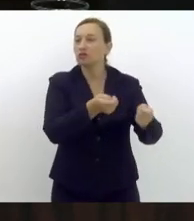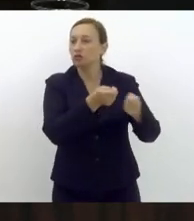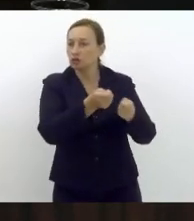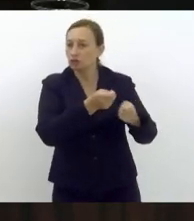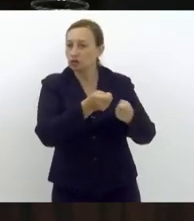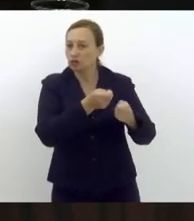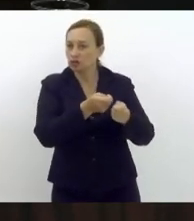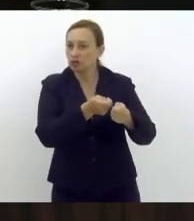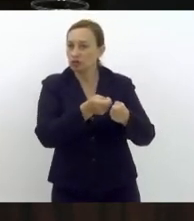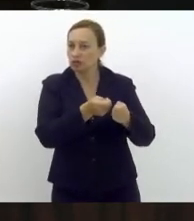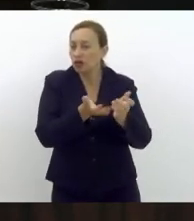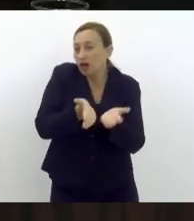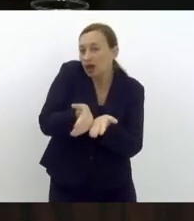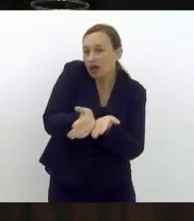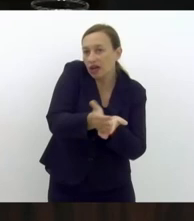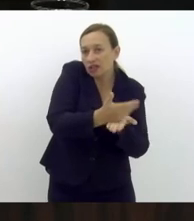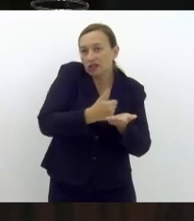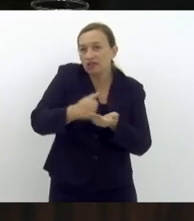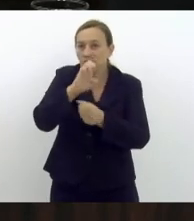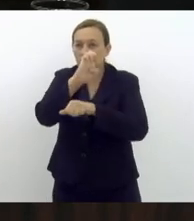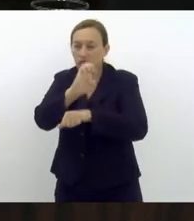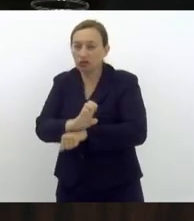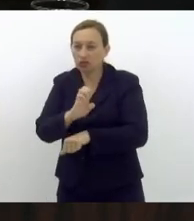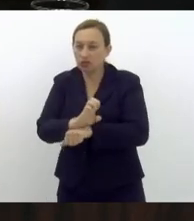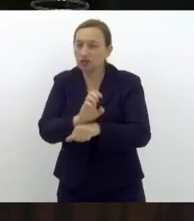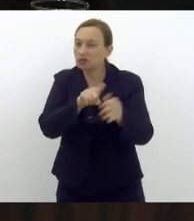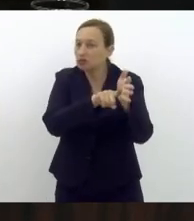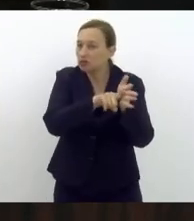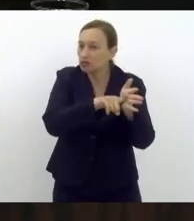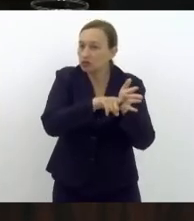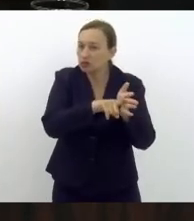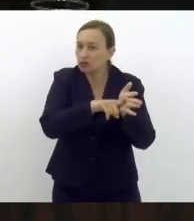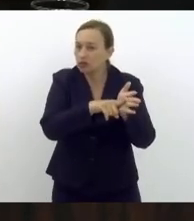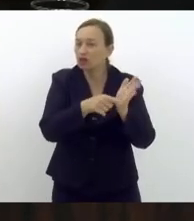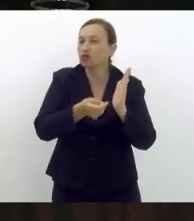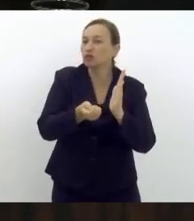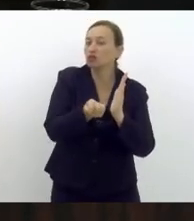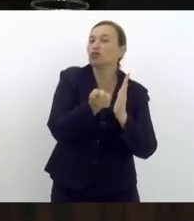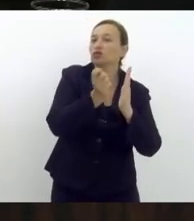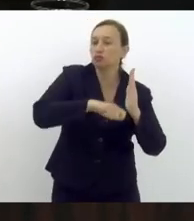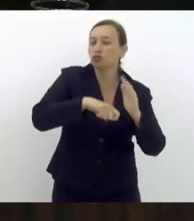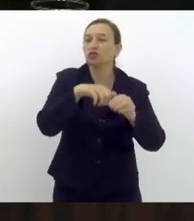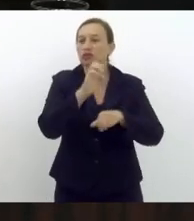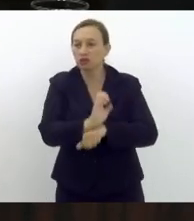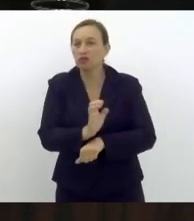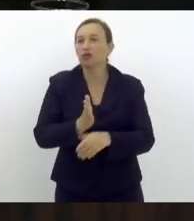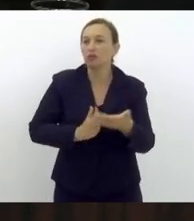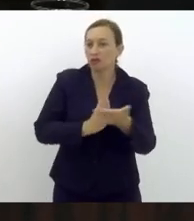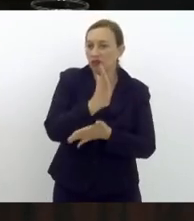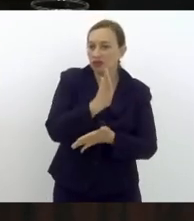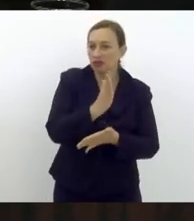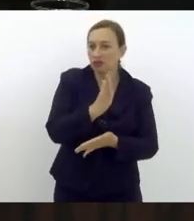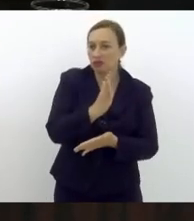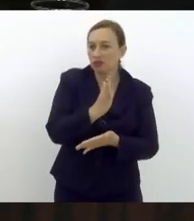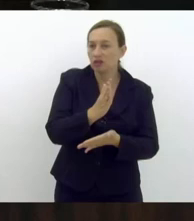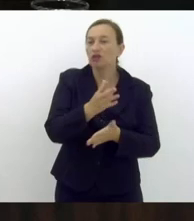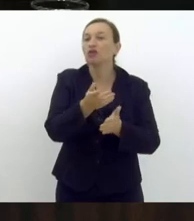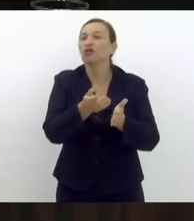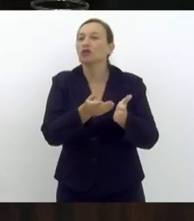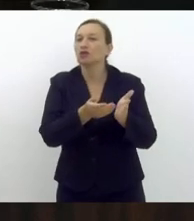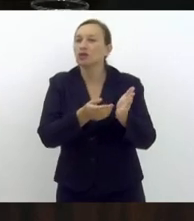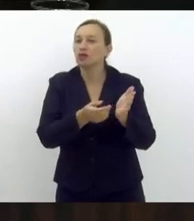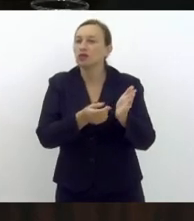Arrecadação Estadual de Fiscalização dos Tributos Estaduais, favorável. De